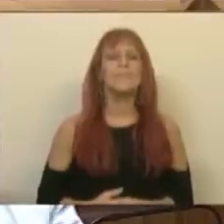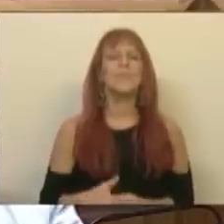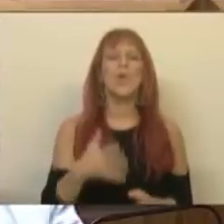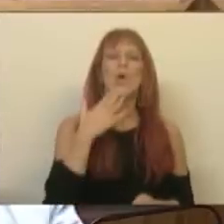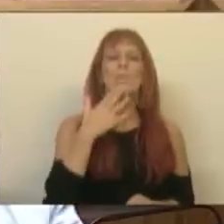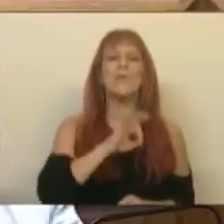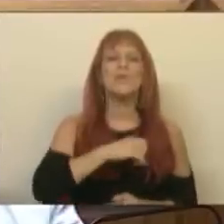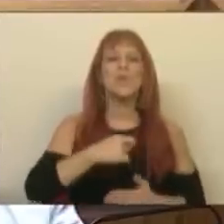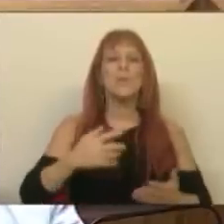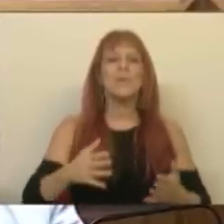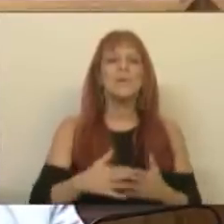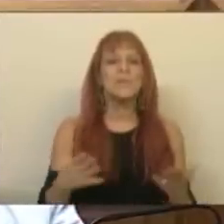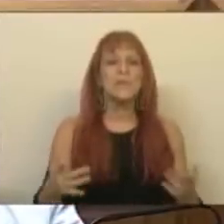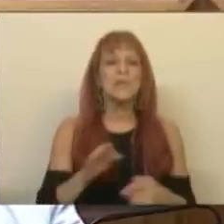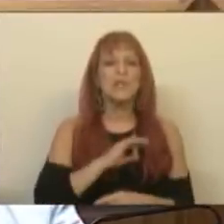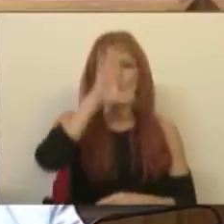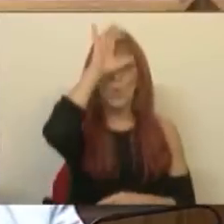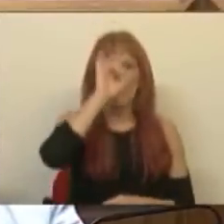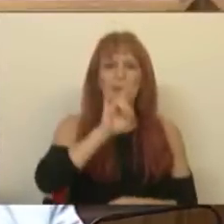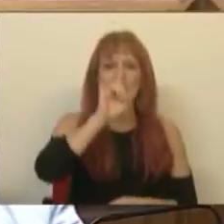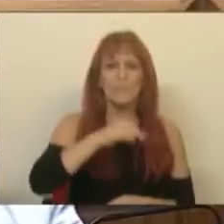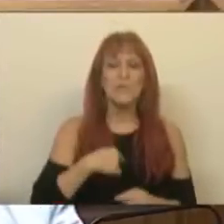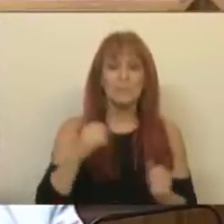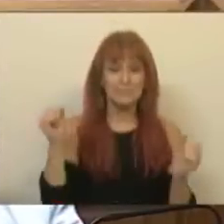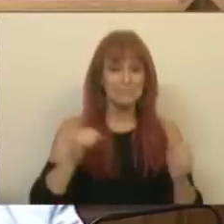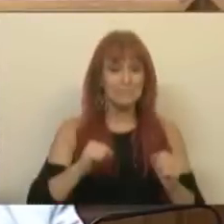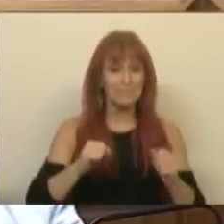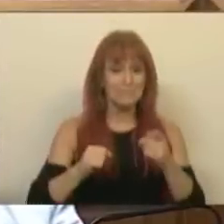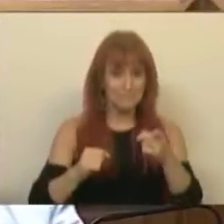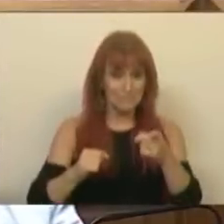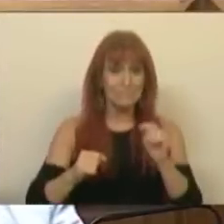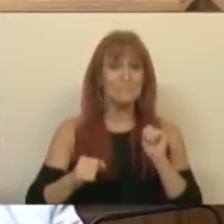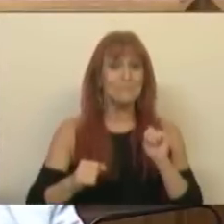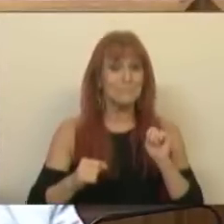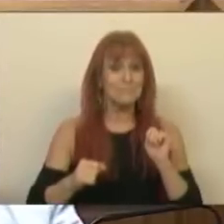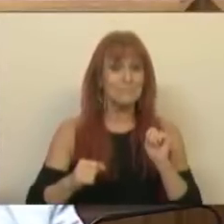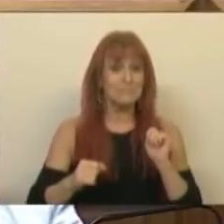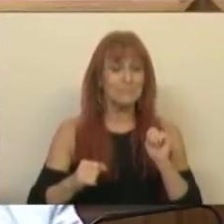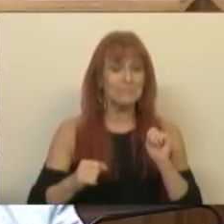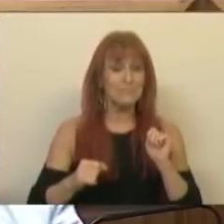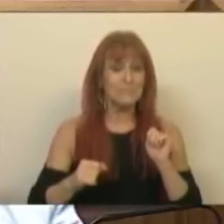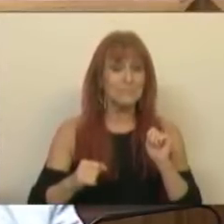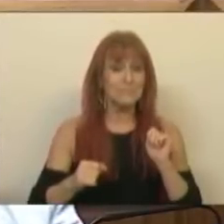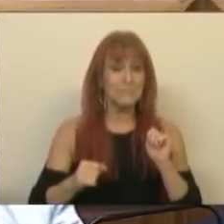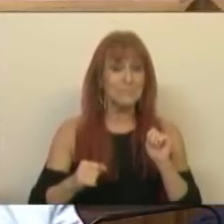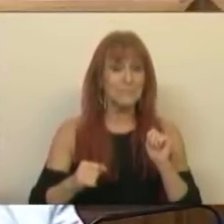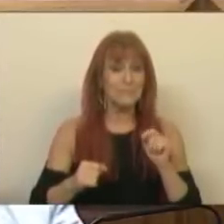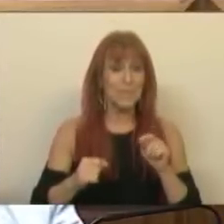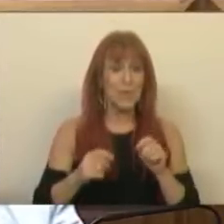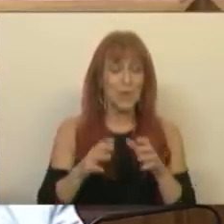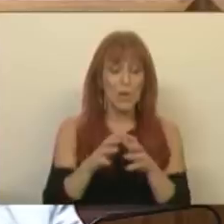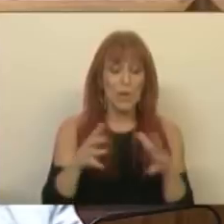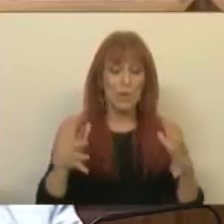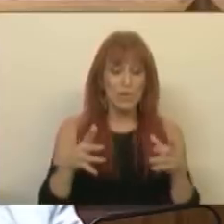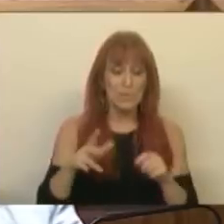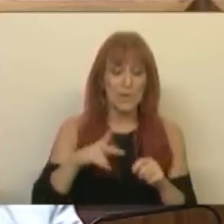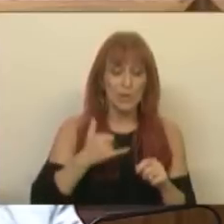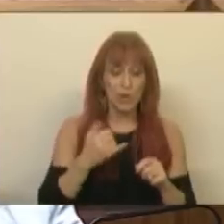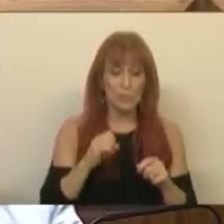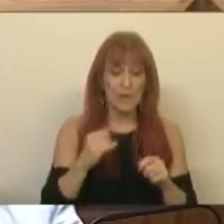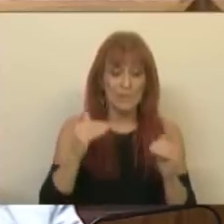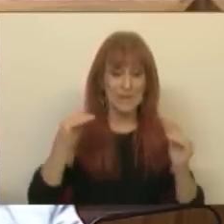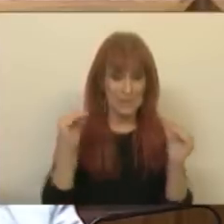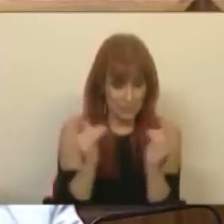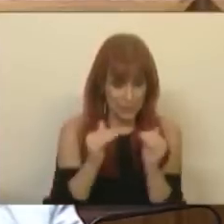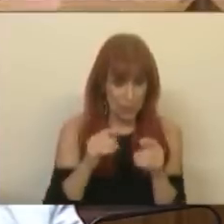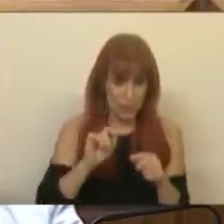Muito obrigado senhor Ministro confirma então que eh o menor crescimento em 2023 se